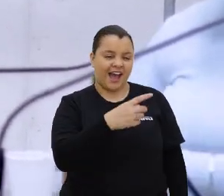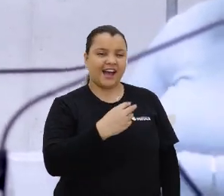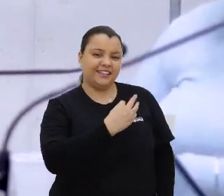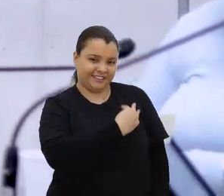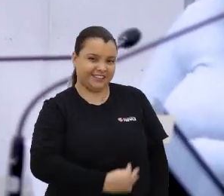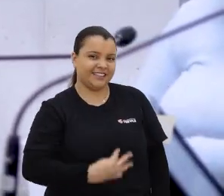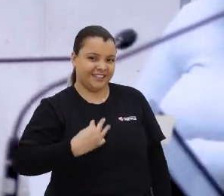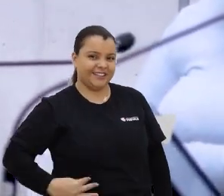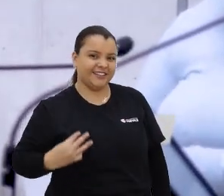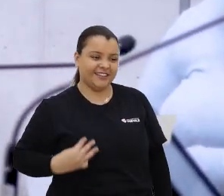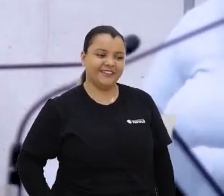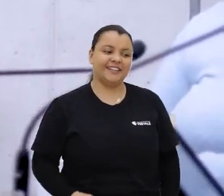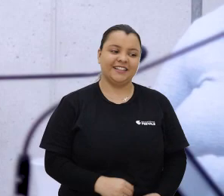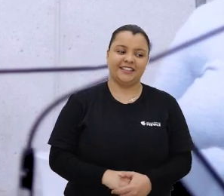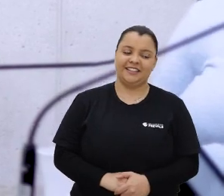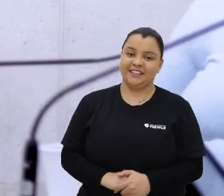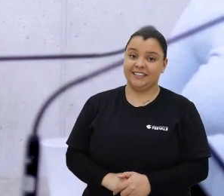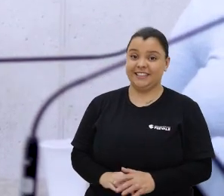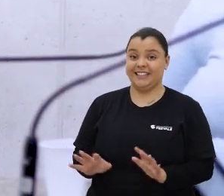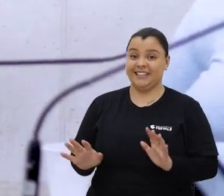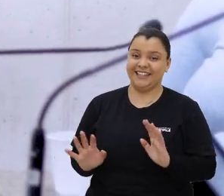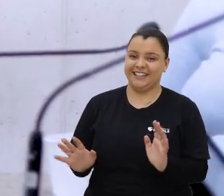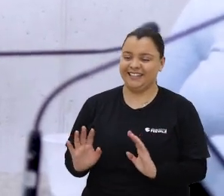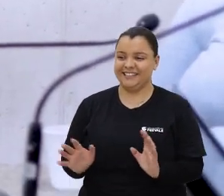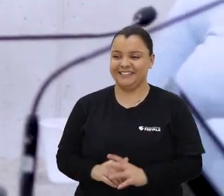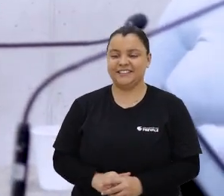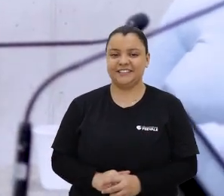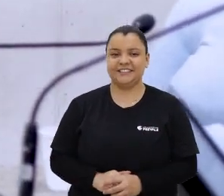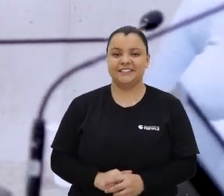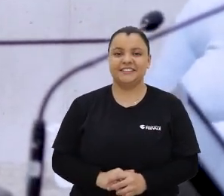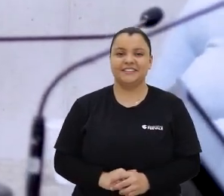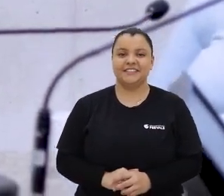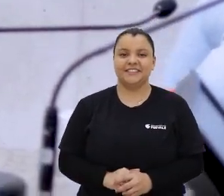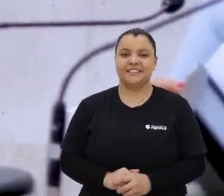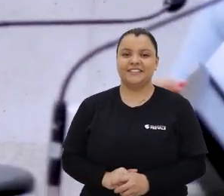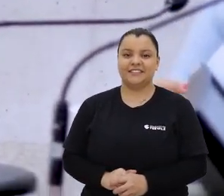gremista. Eu sabia que havia esse assunto.